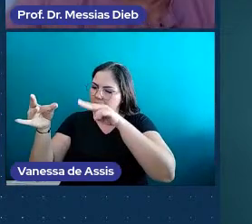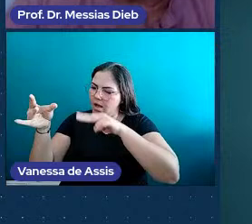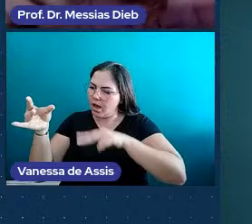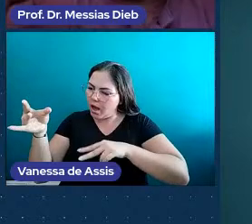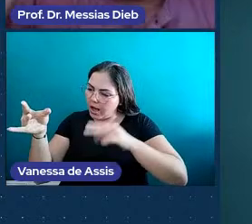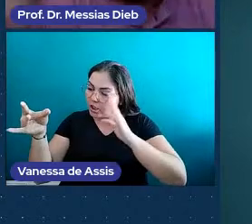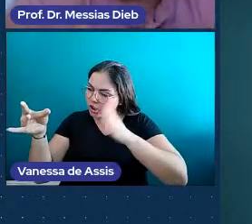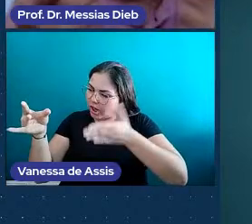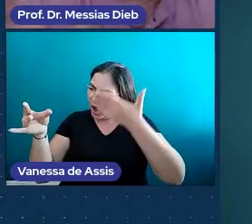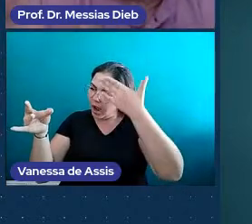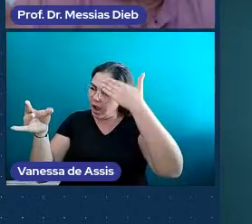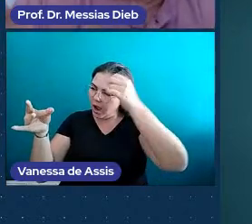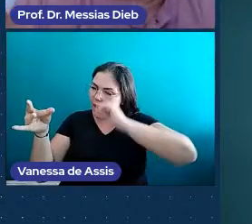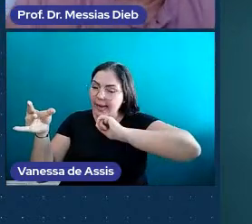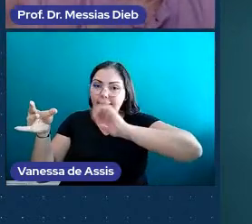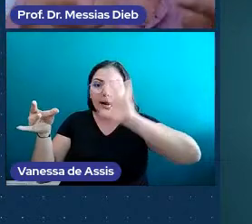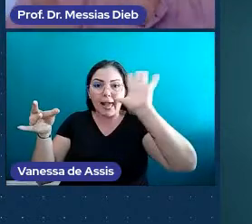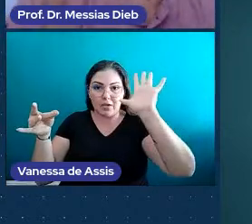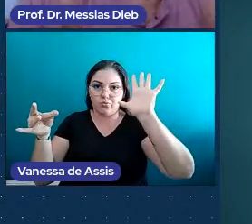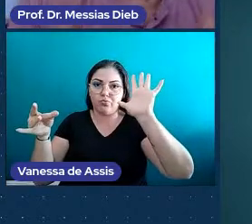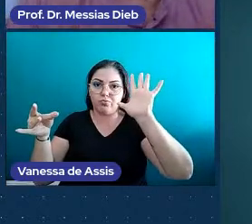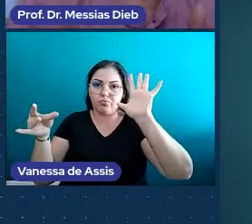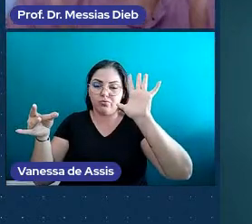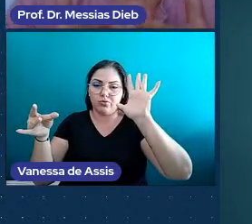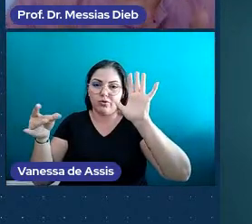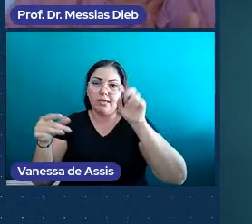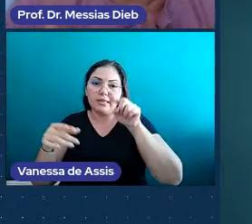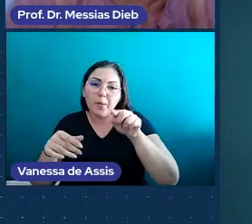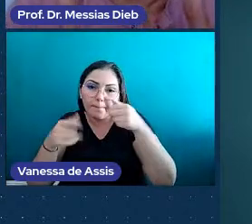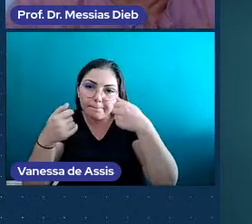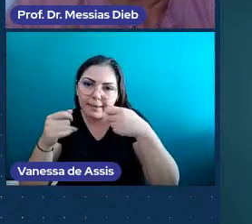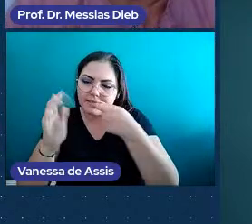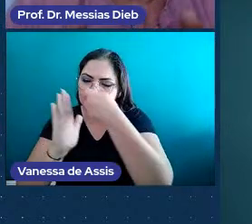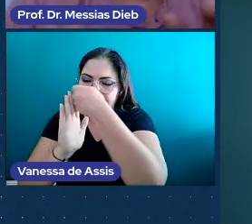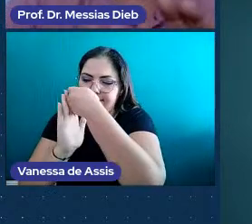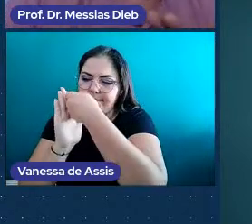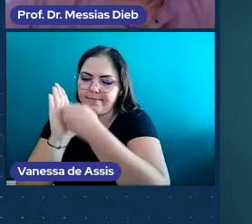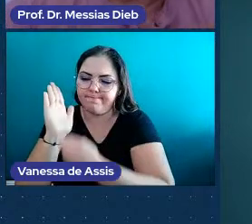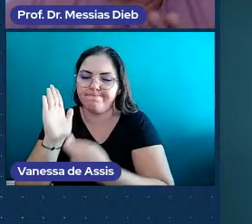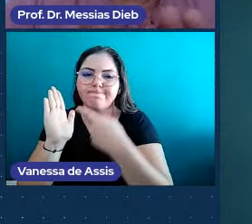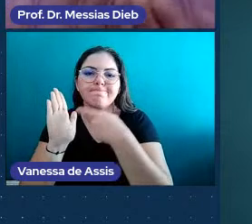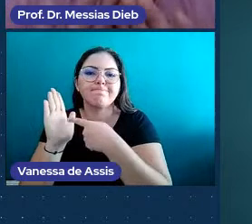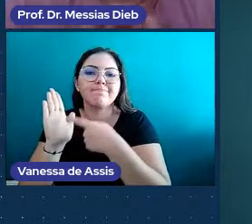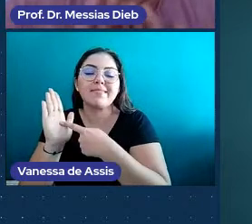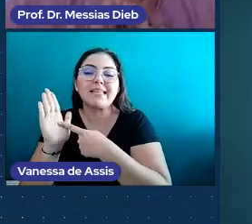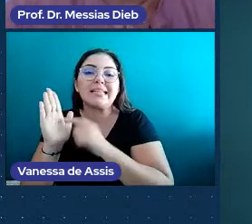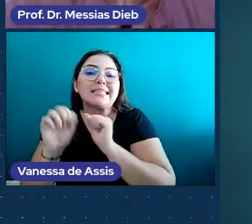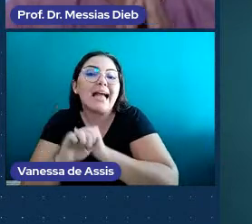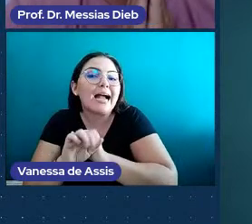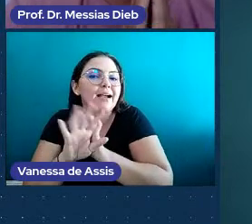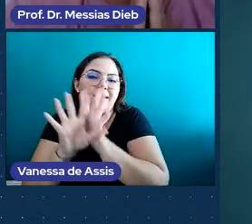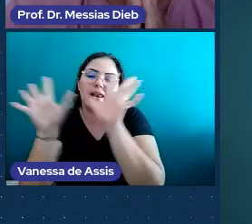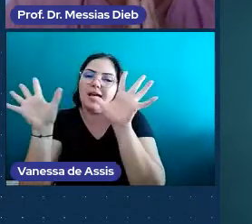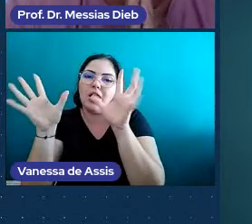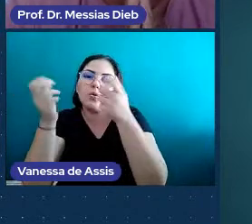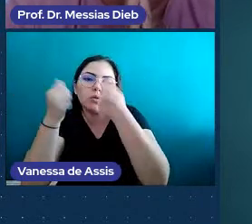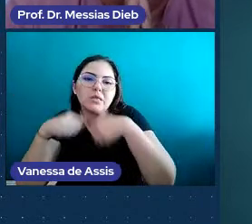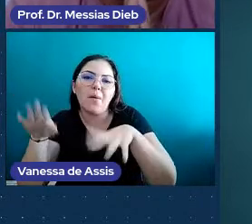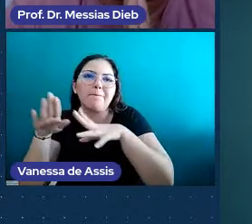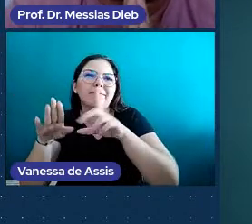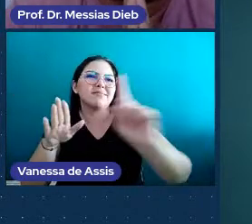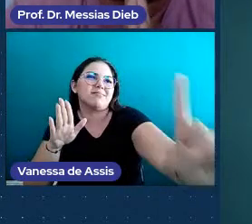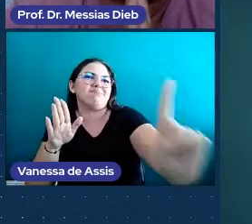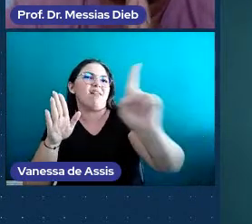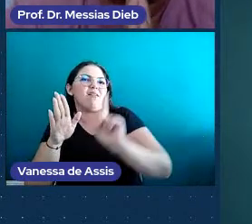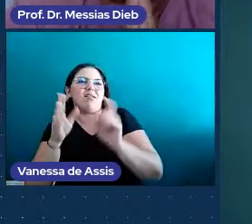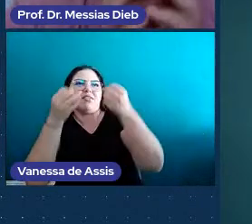a escrita, a sua escrita, ela já é suficientemente clara e dispensa completamente qualquer explicação de